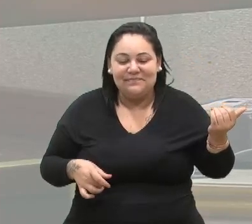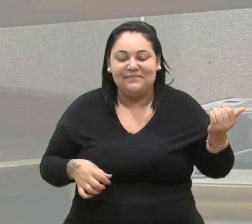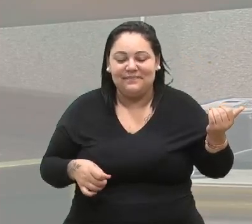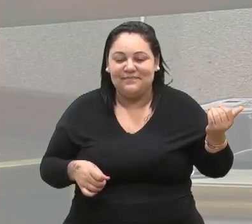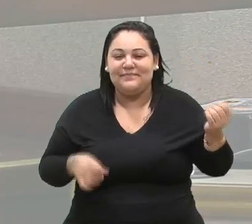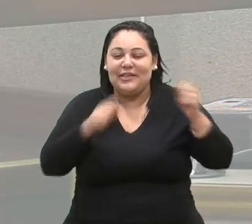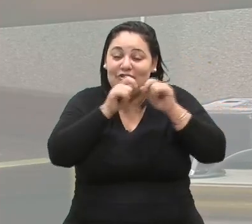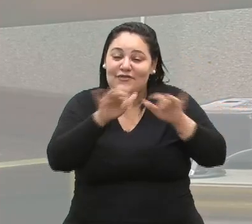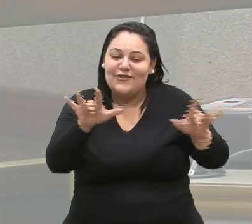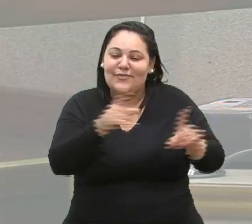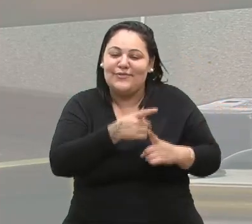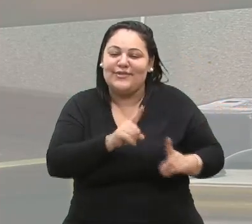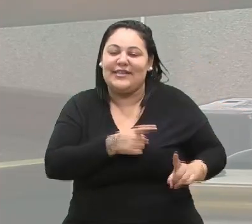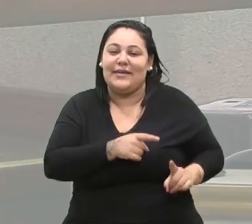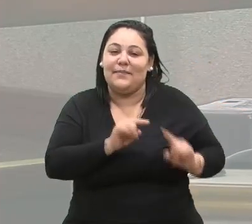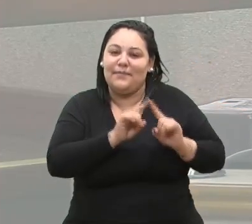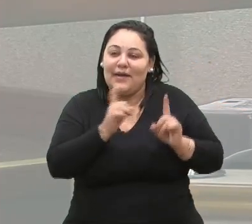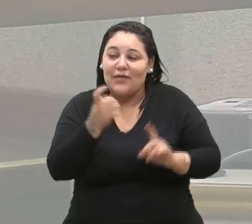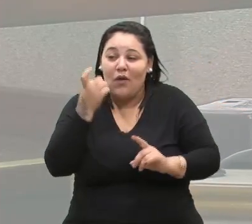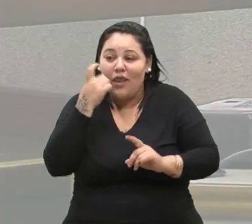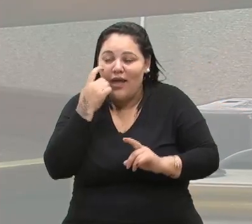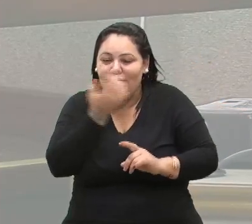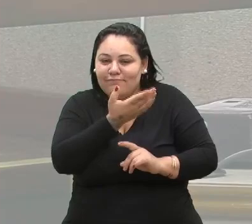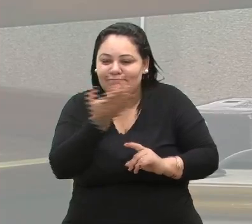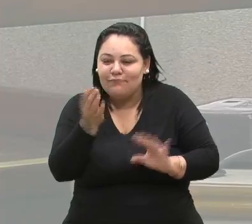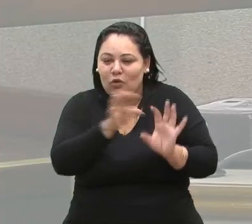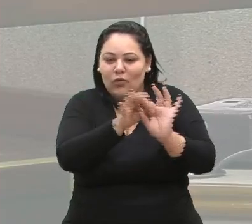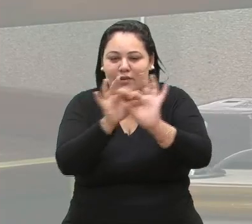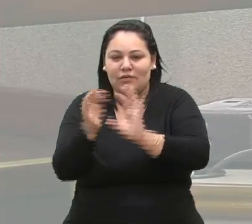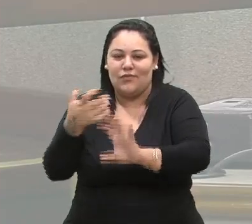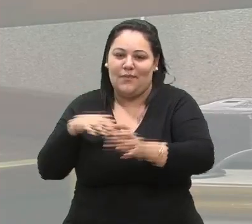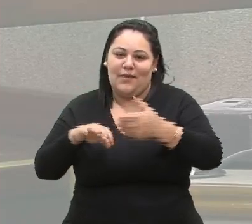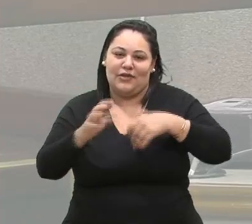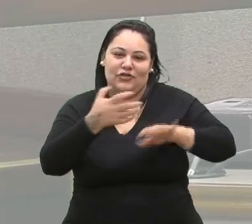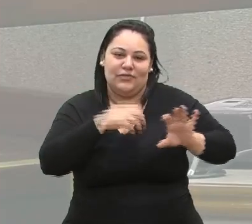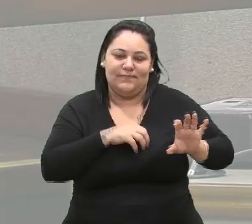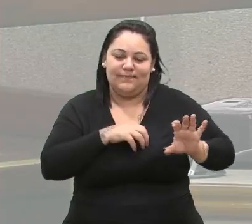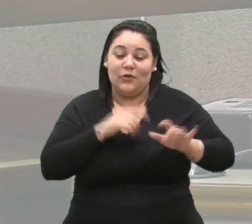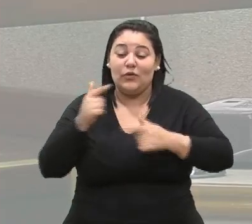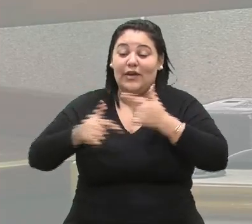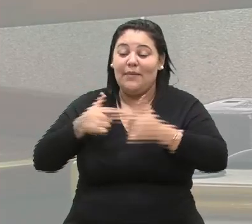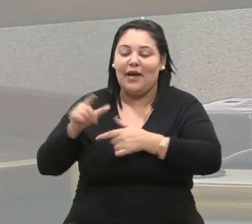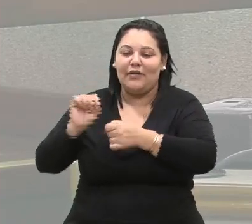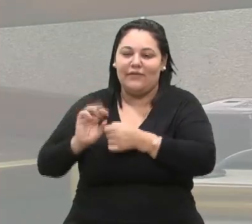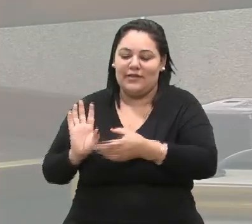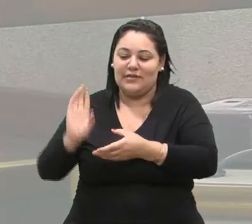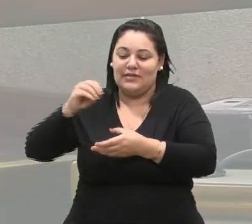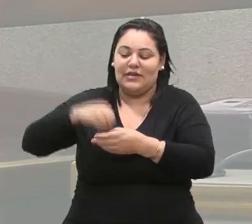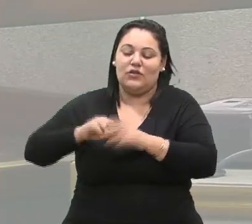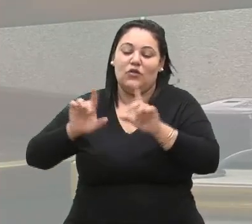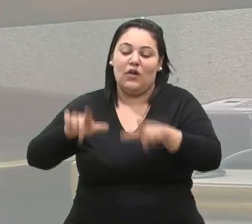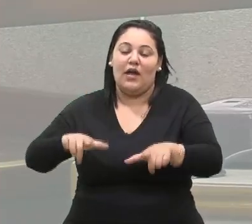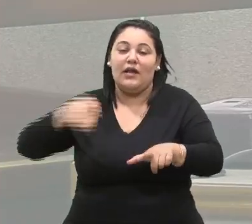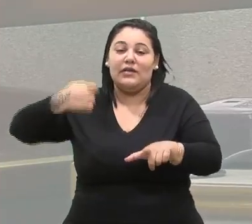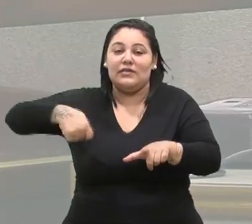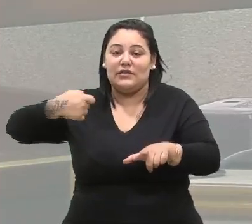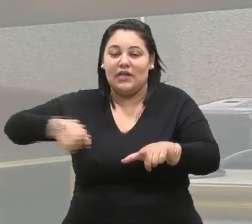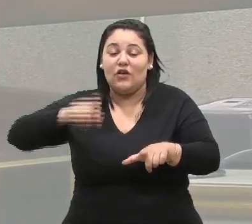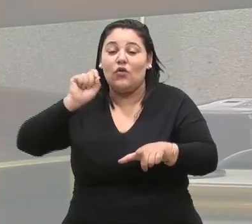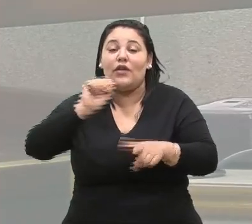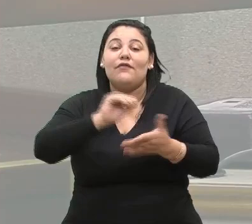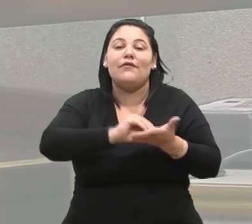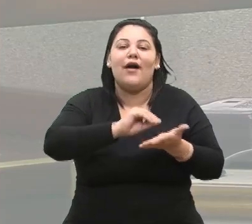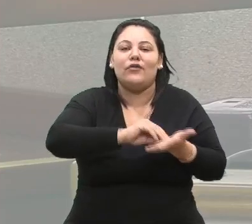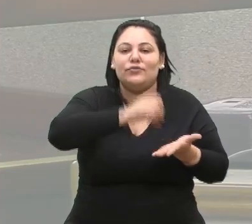e à melodia, o senhor olhava para todo o contexto, todo o resto, o serviço que estava sendo executado, as necessidades, o que estava